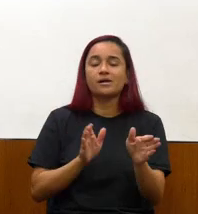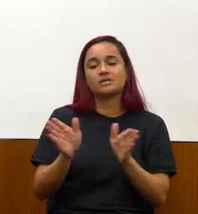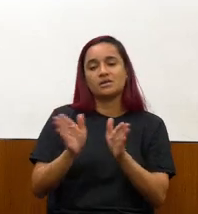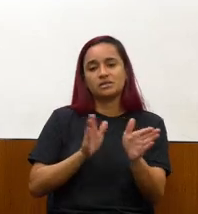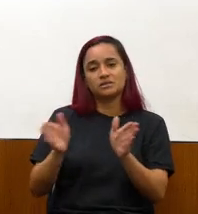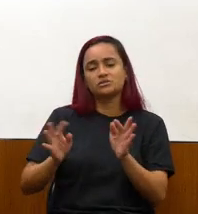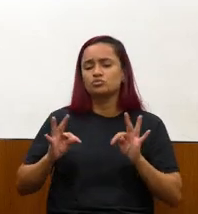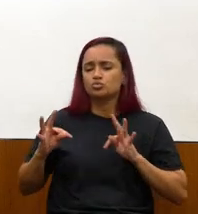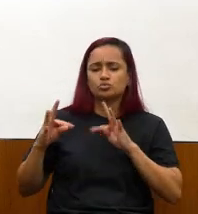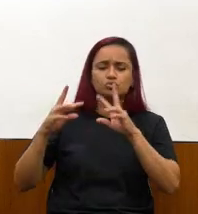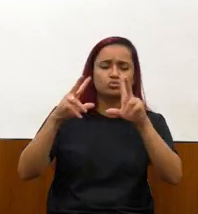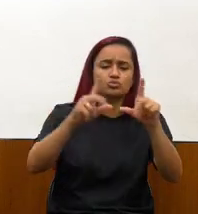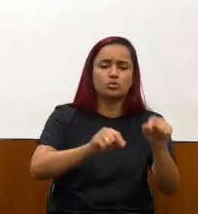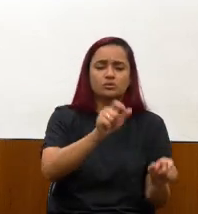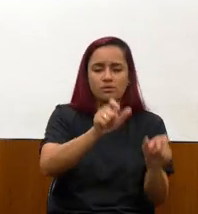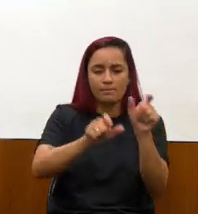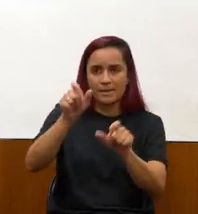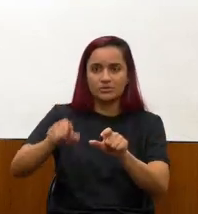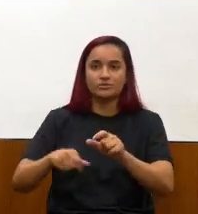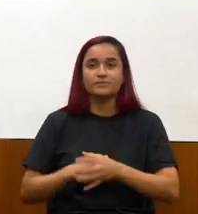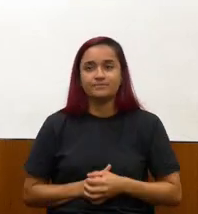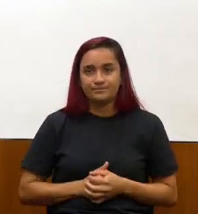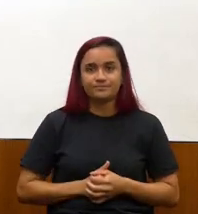esteja acesso, esteja aqui.